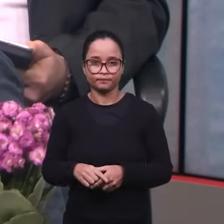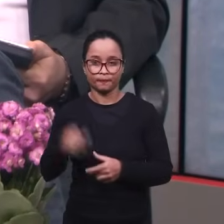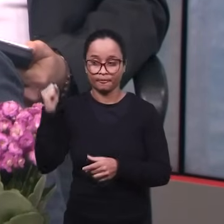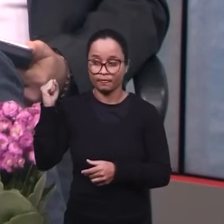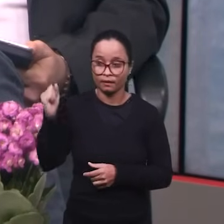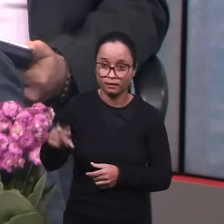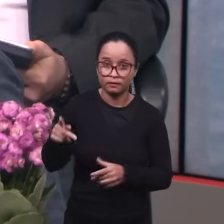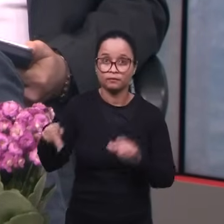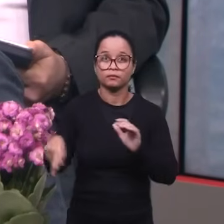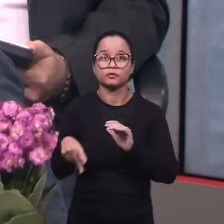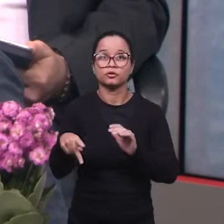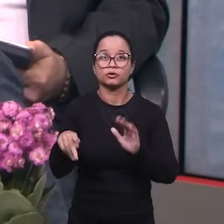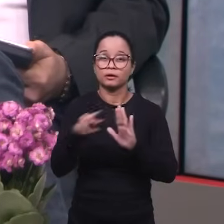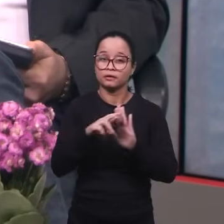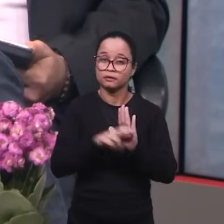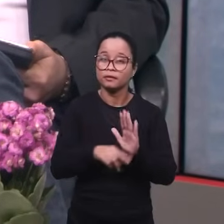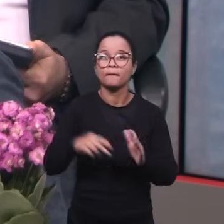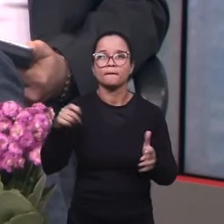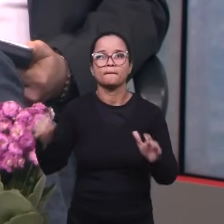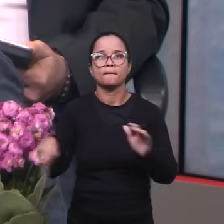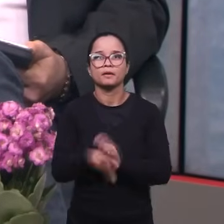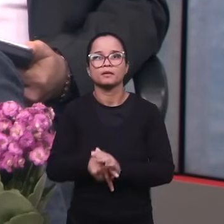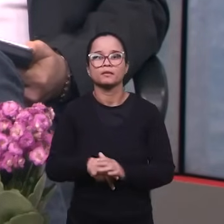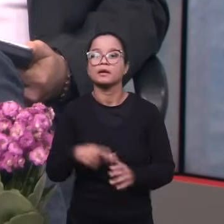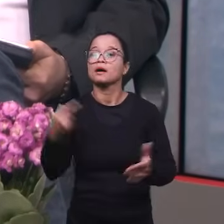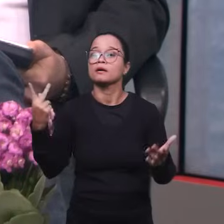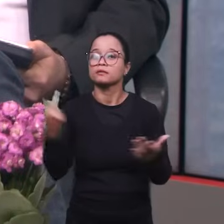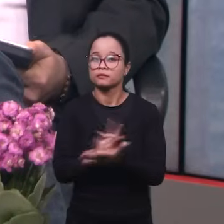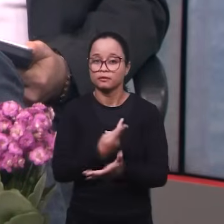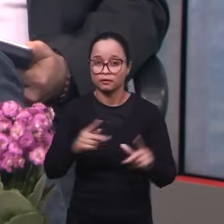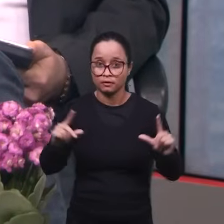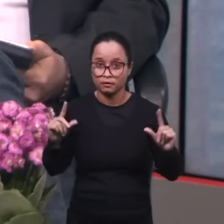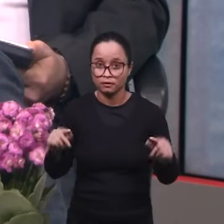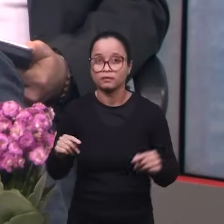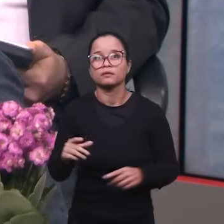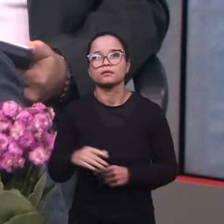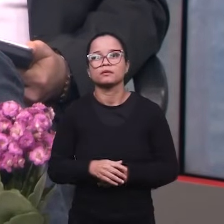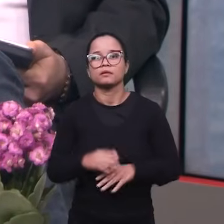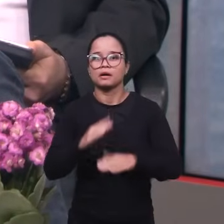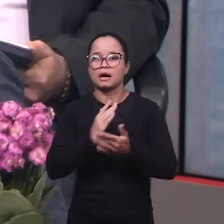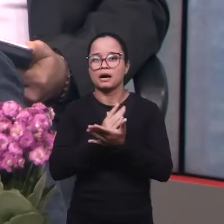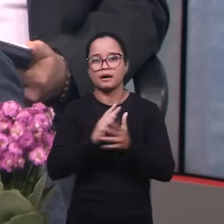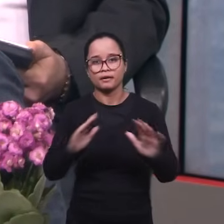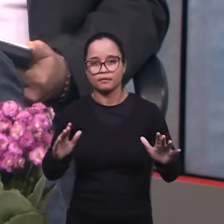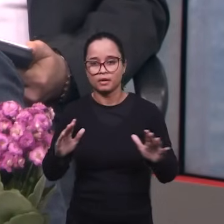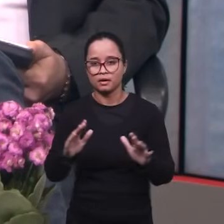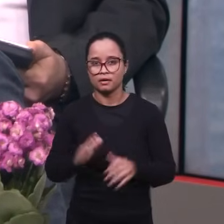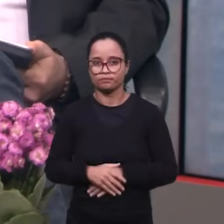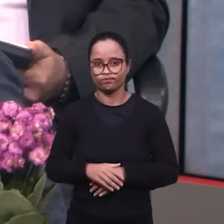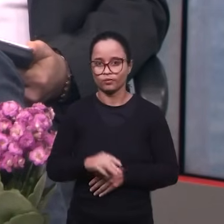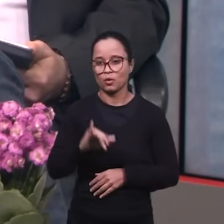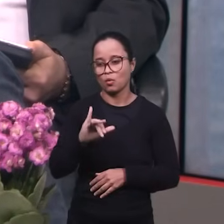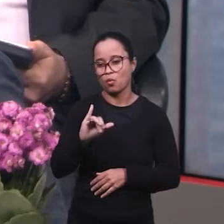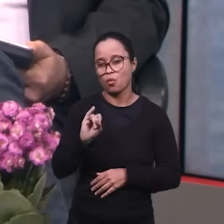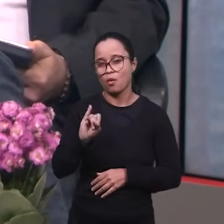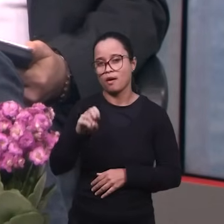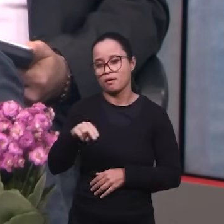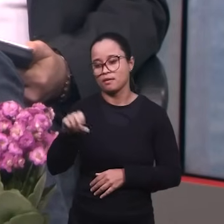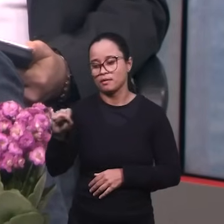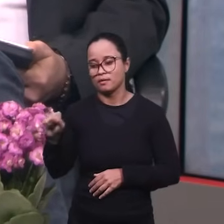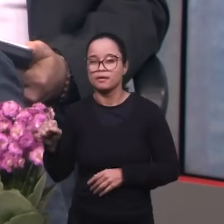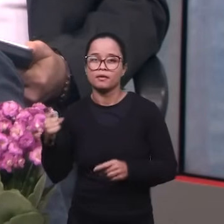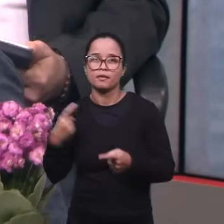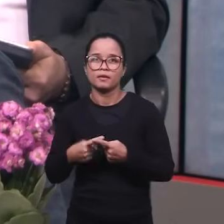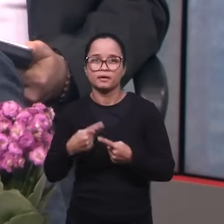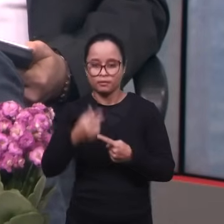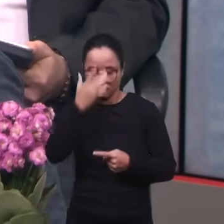pensionista do regime próprio, contribui. Uhum. Para quê? Para não acontecer de acabar a Previdência. Porque realmente